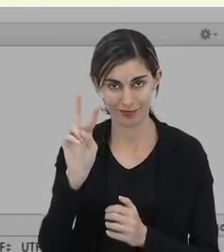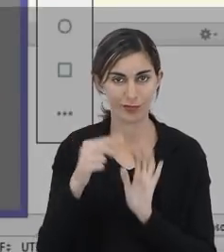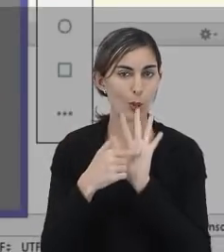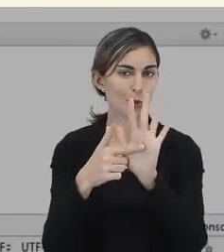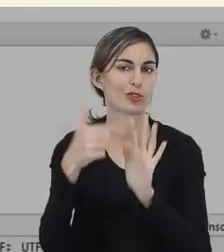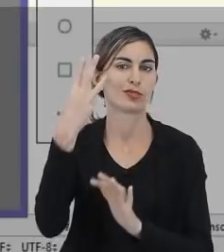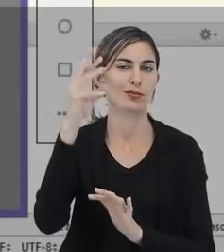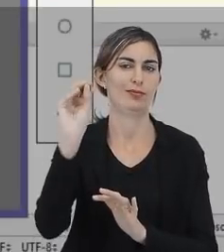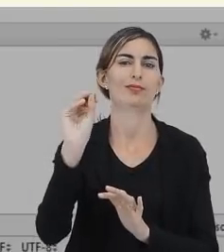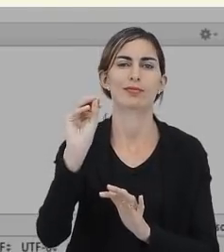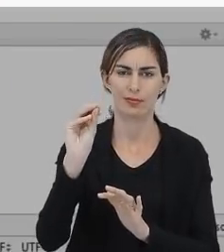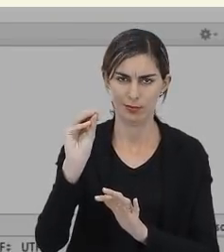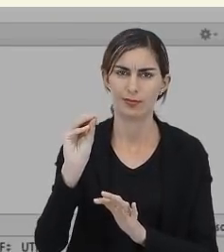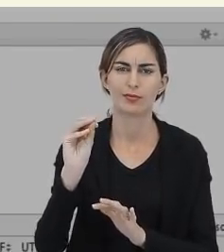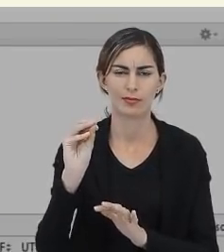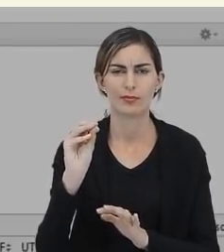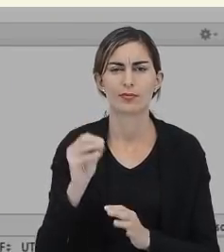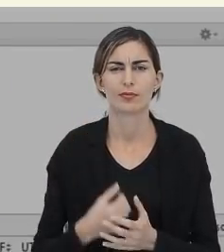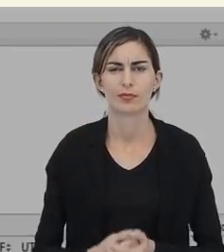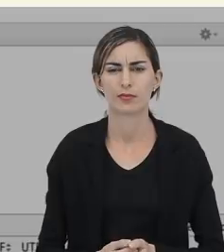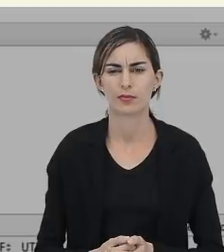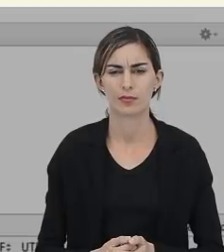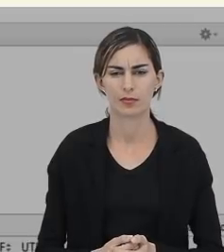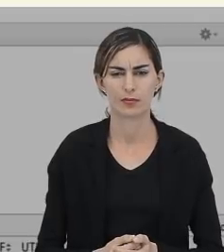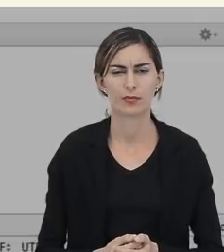Veja que ele exibiu 30.